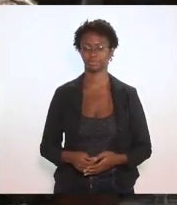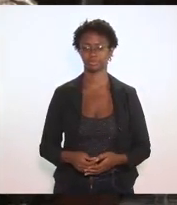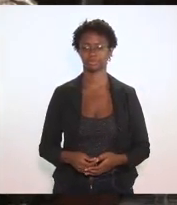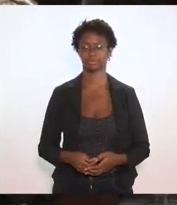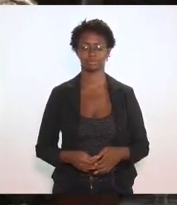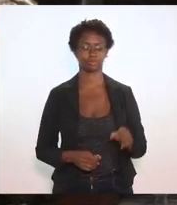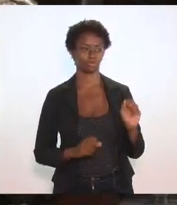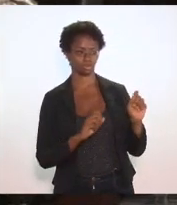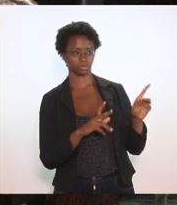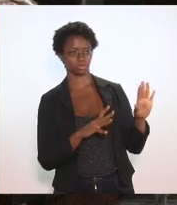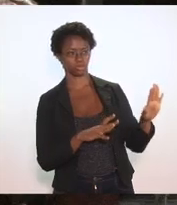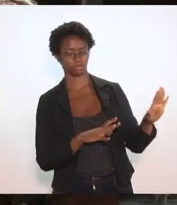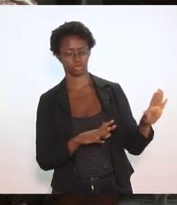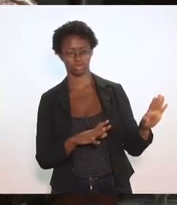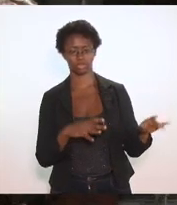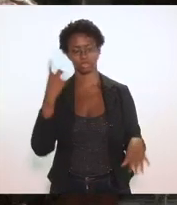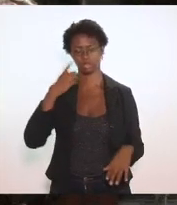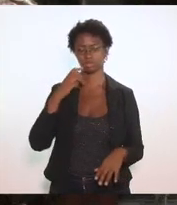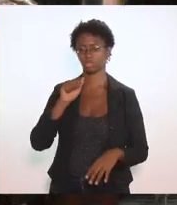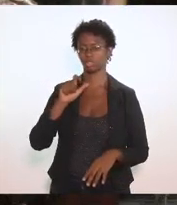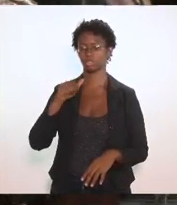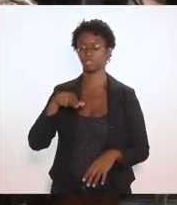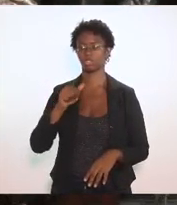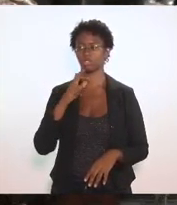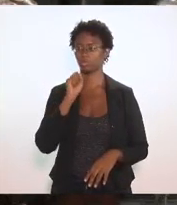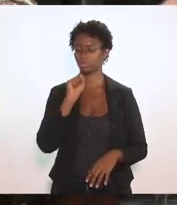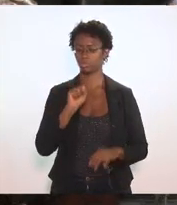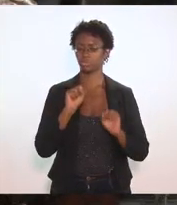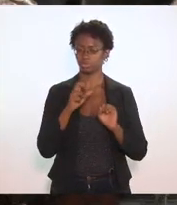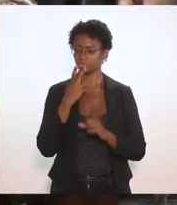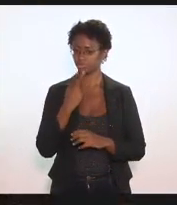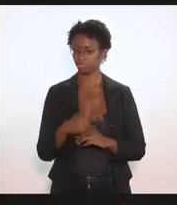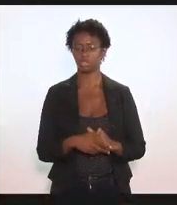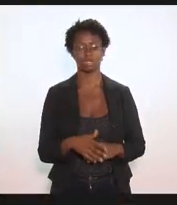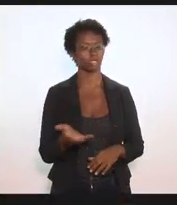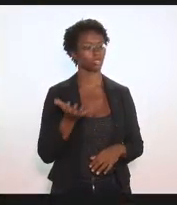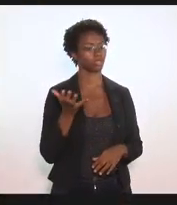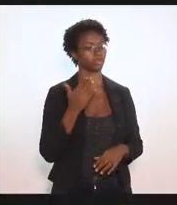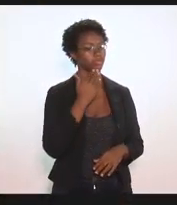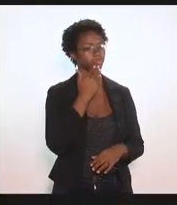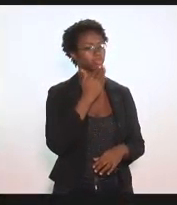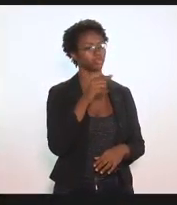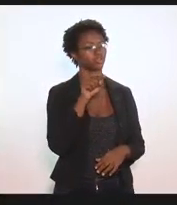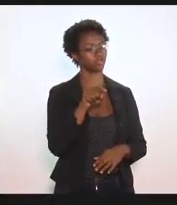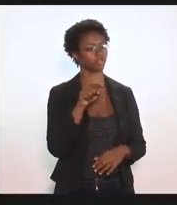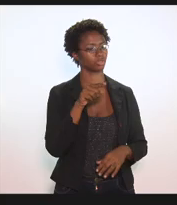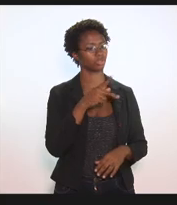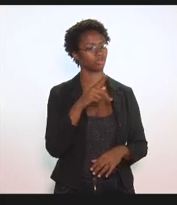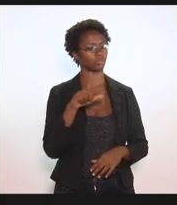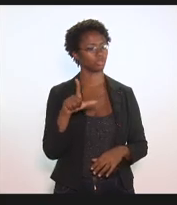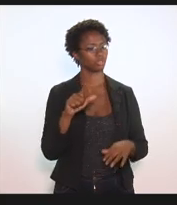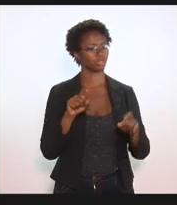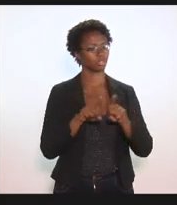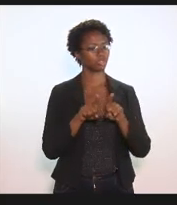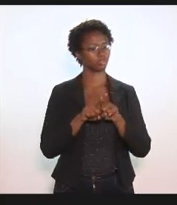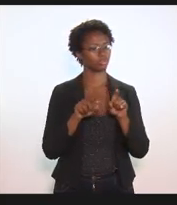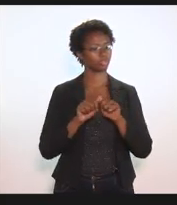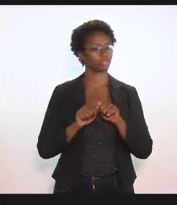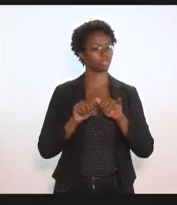Tá, questão de ordem, deputada Alana Passo. Presidente, eu gostaria de pedir que esse projeto fosse distribuído também